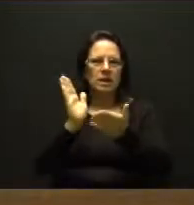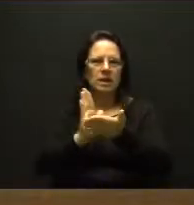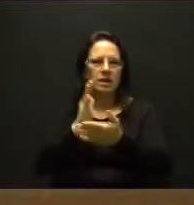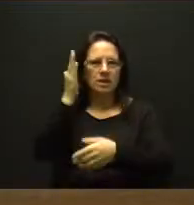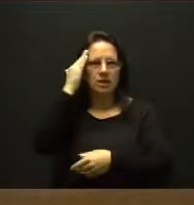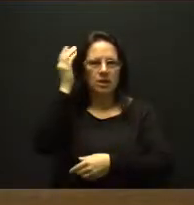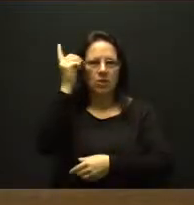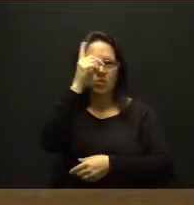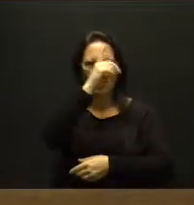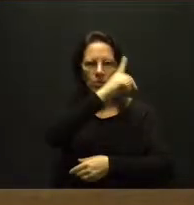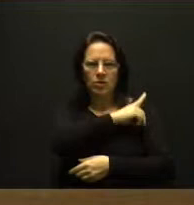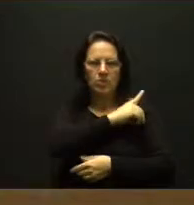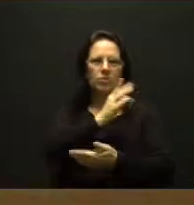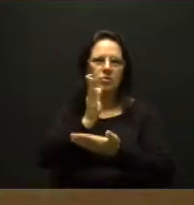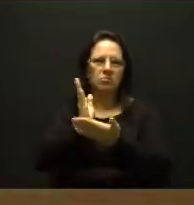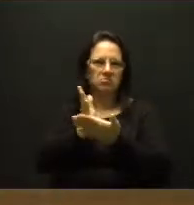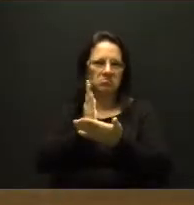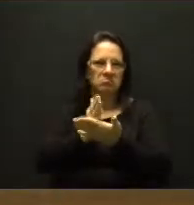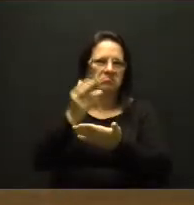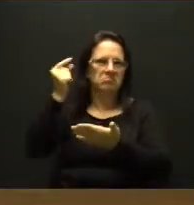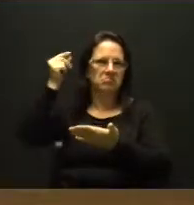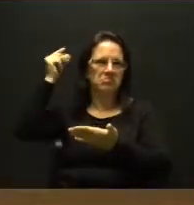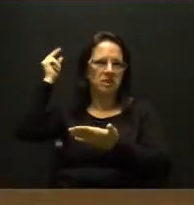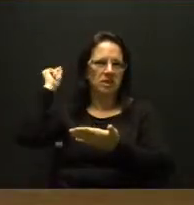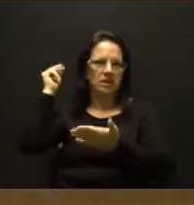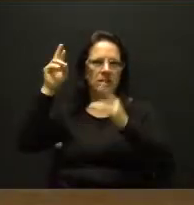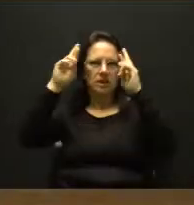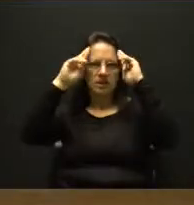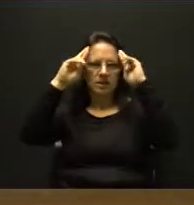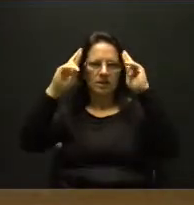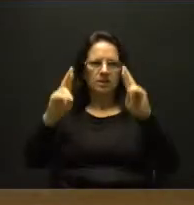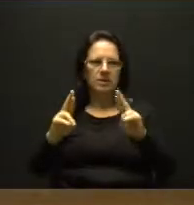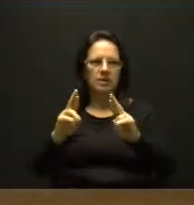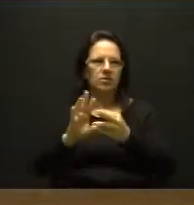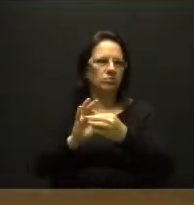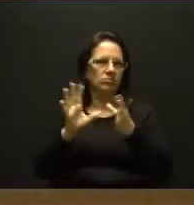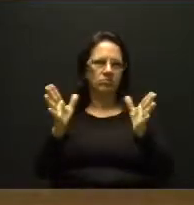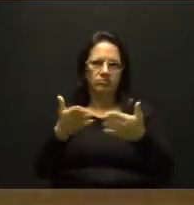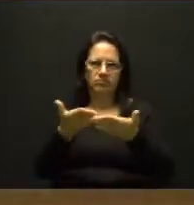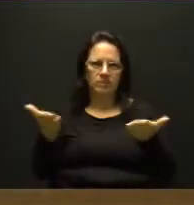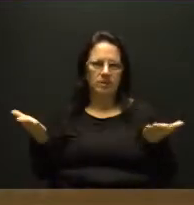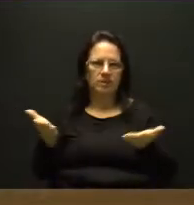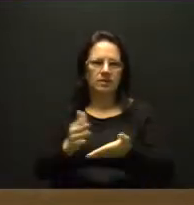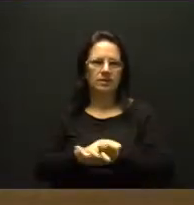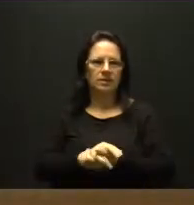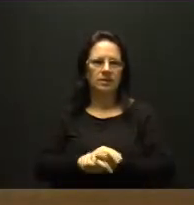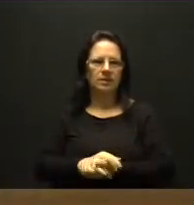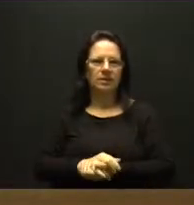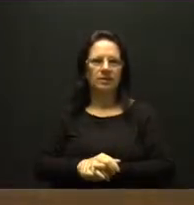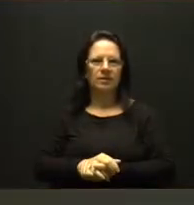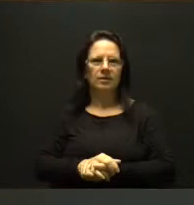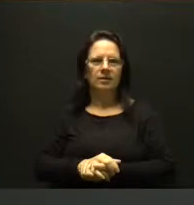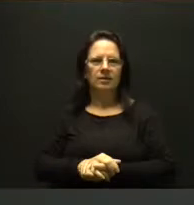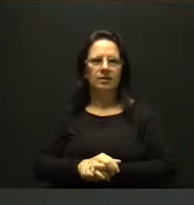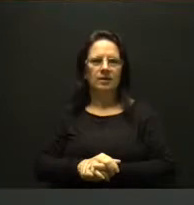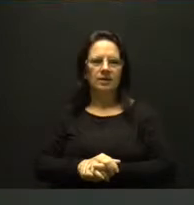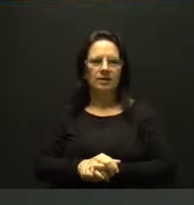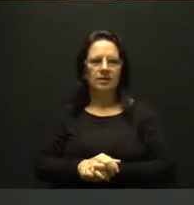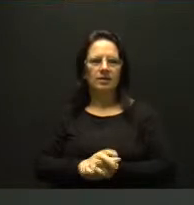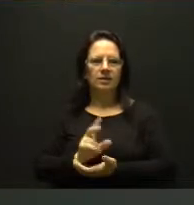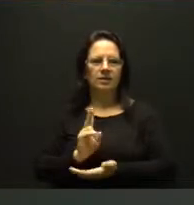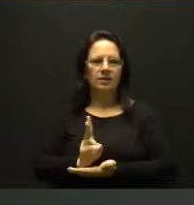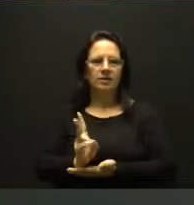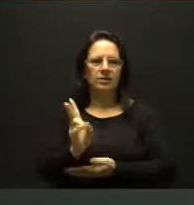a companhia que muitos anos na casa e respeito e estou sempre à disposição de cada um dos senhores e senhoras e